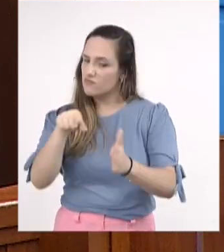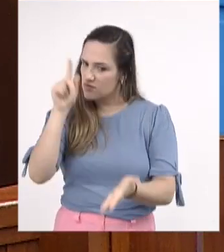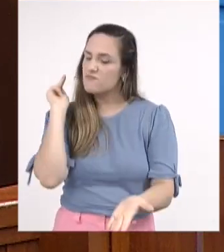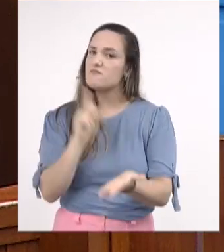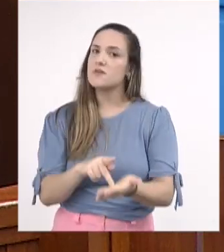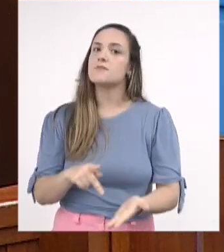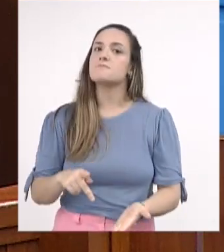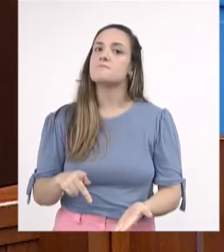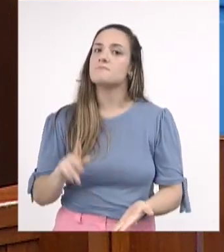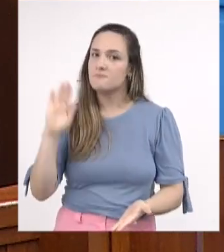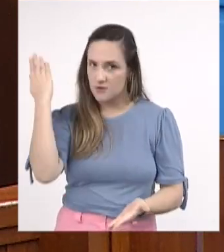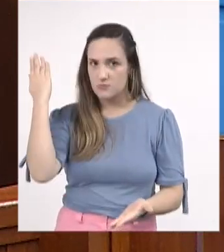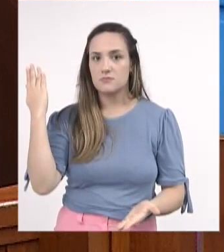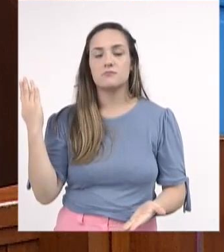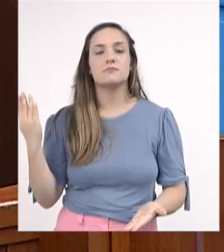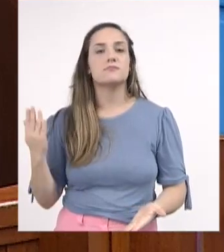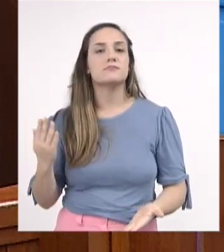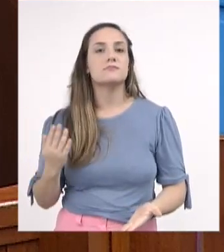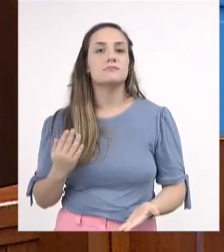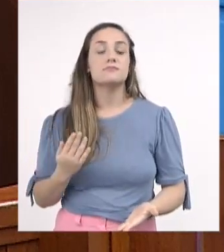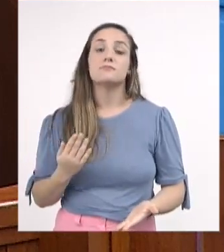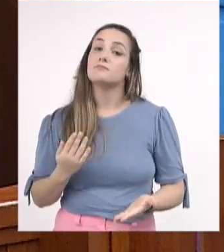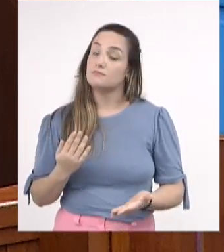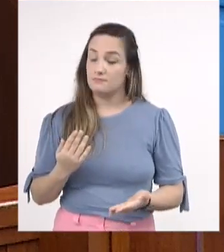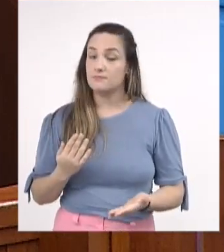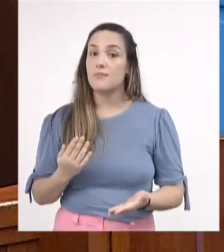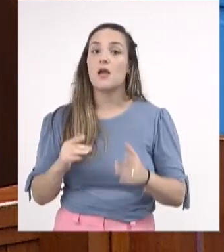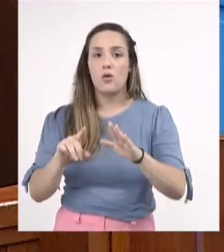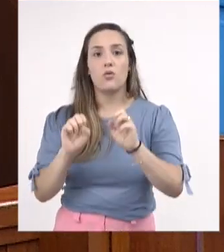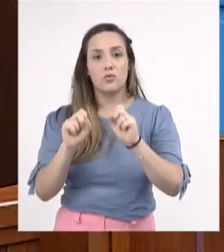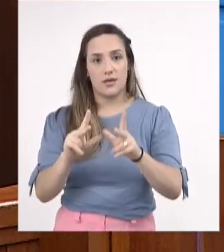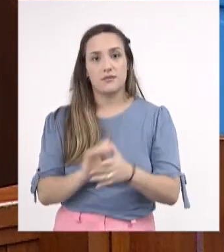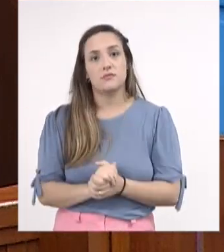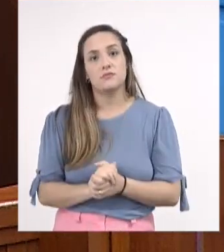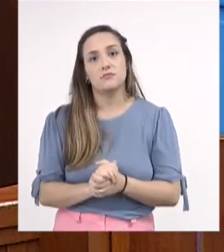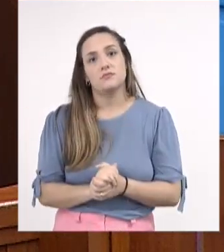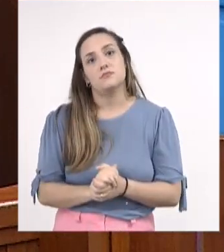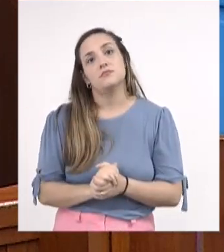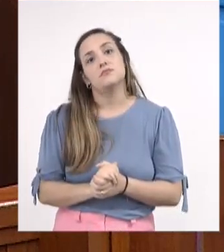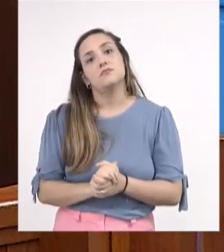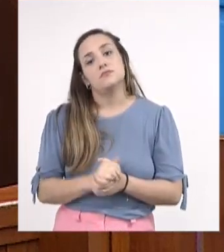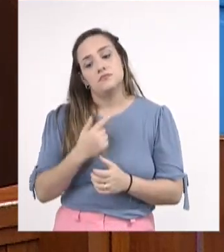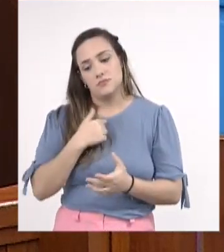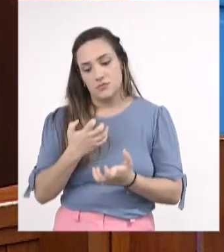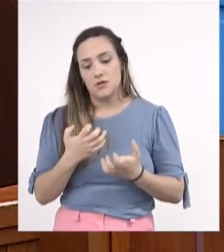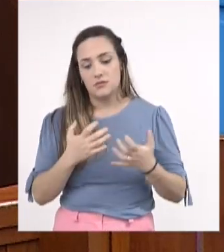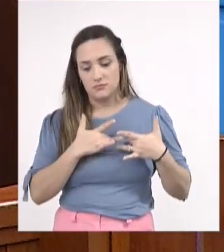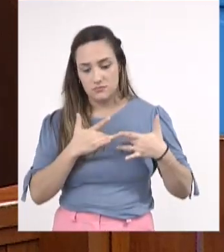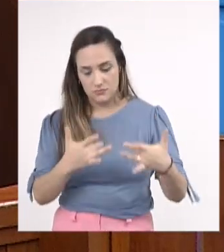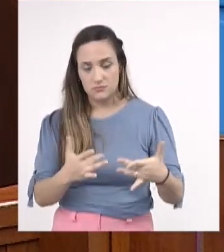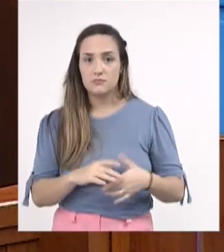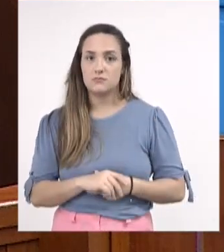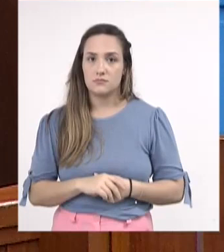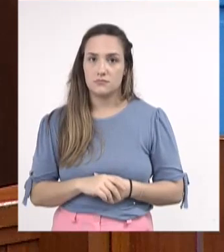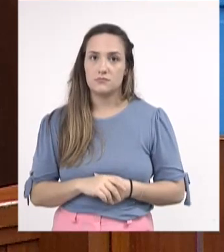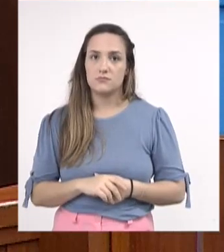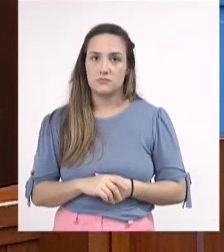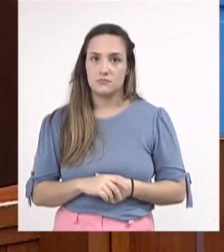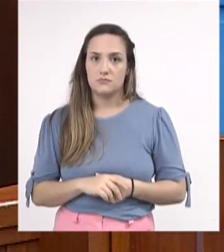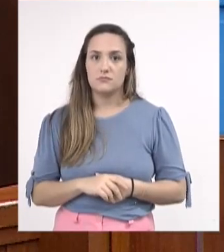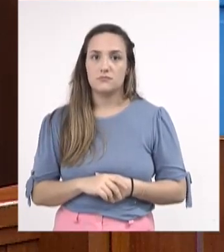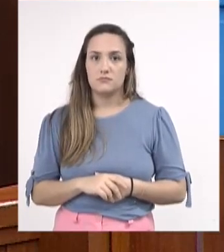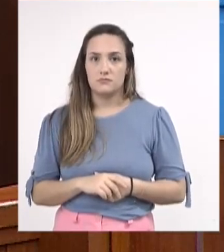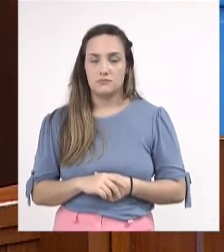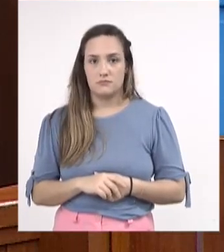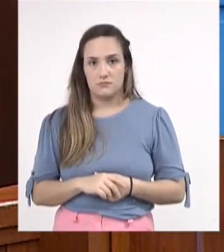é para todo mundo do Brasil passado isso senhores eu quero primeiramente me solidarizar as duas